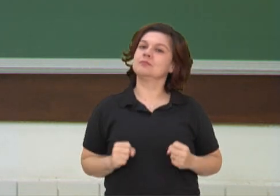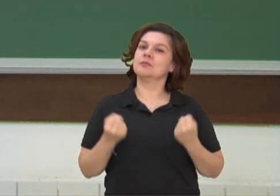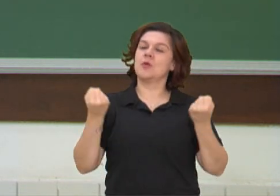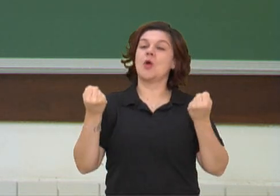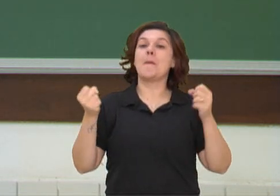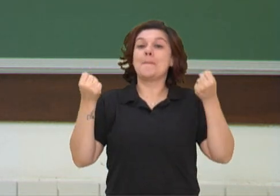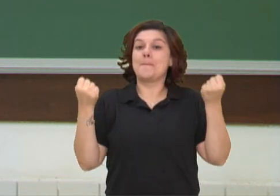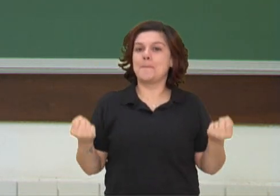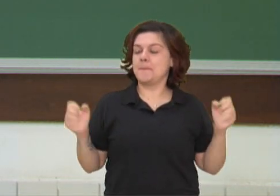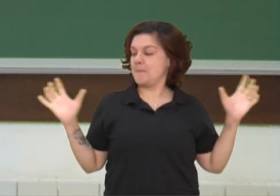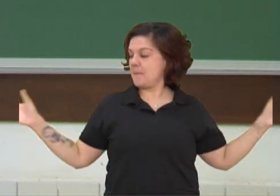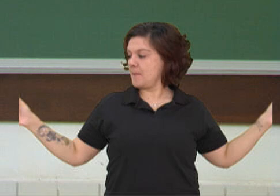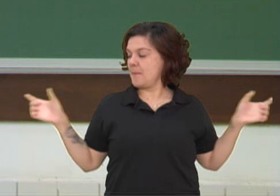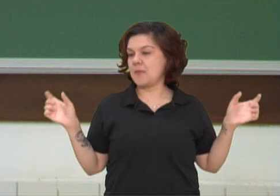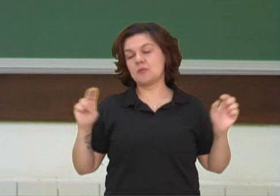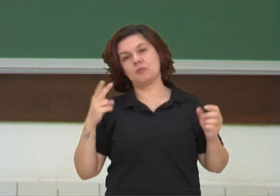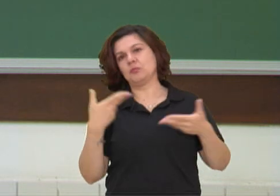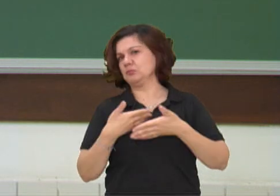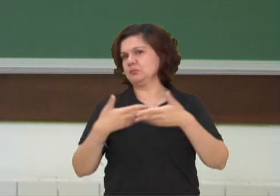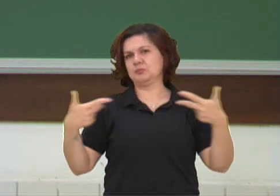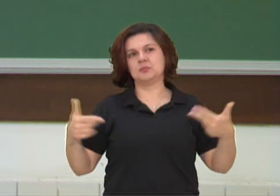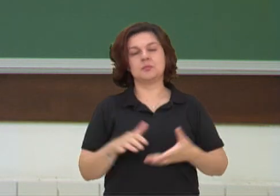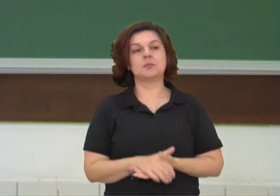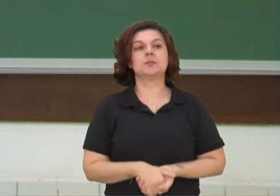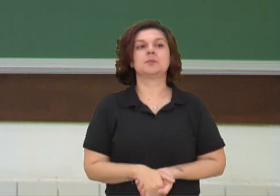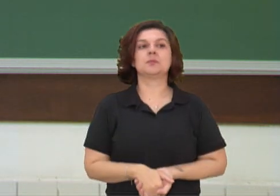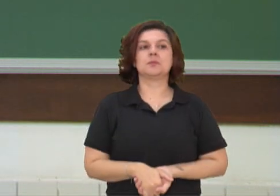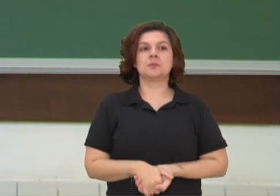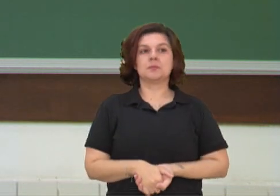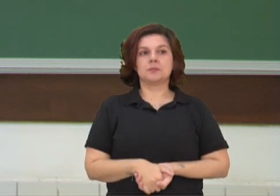de peso ou algo desse tipo.